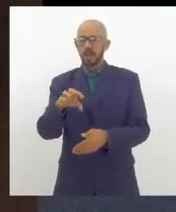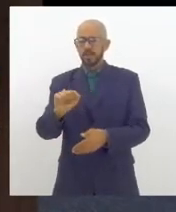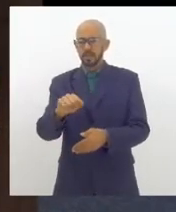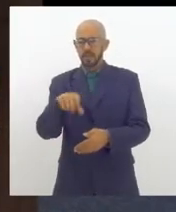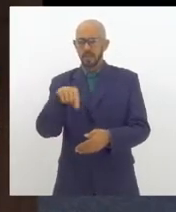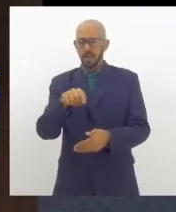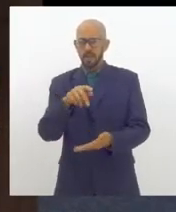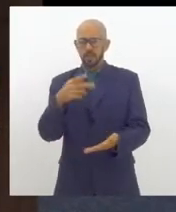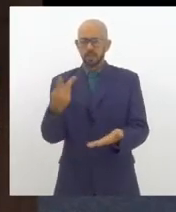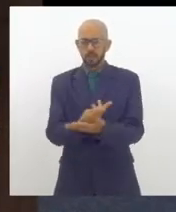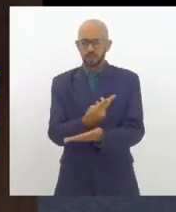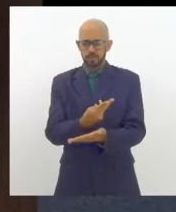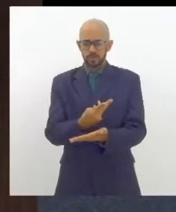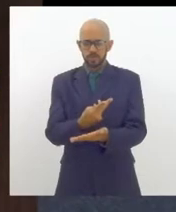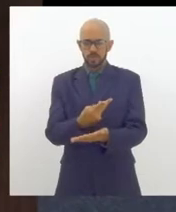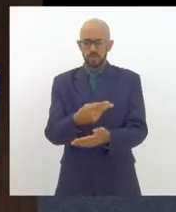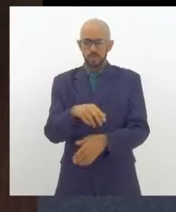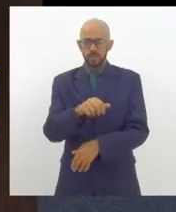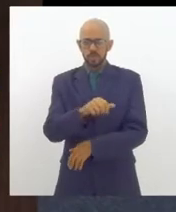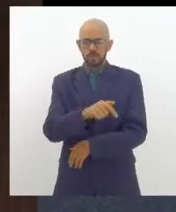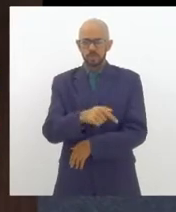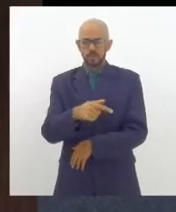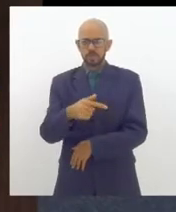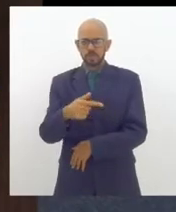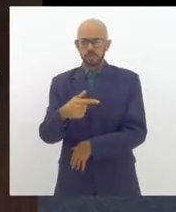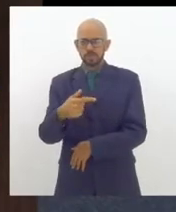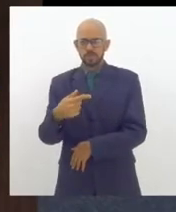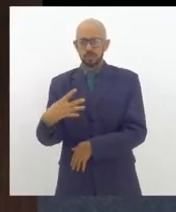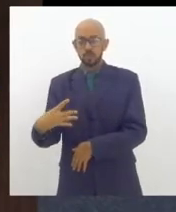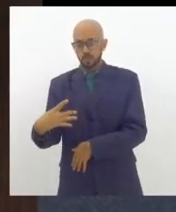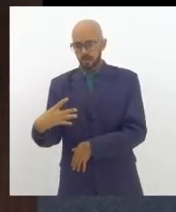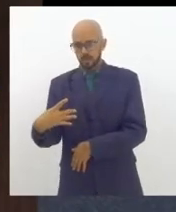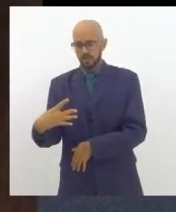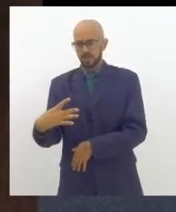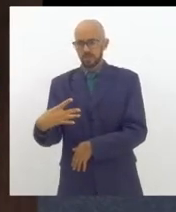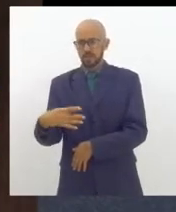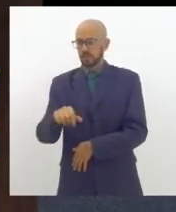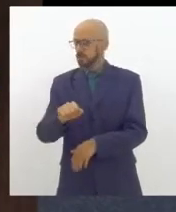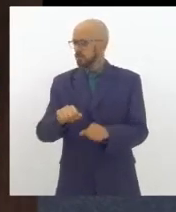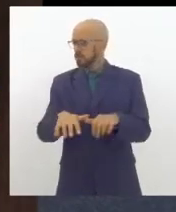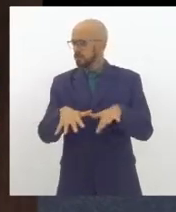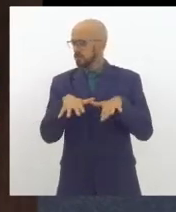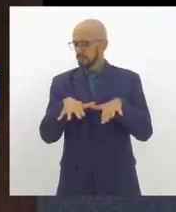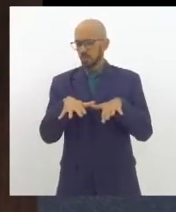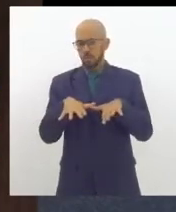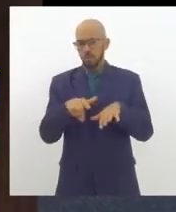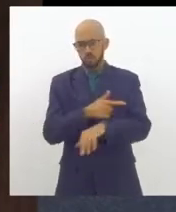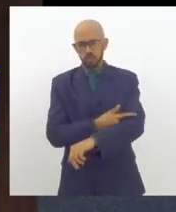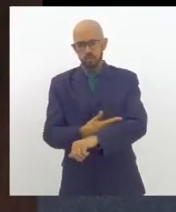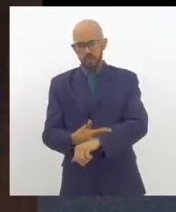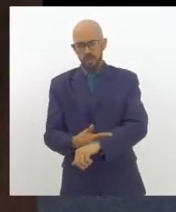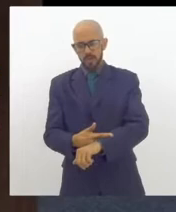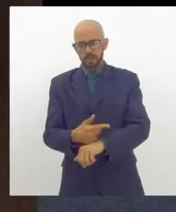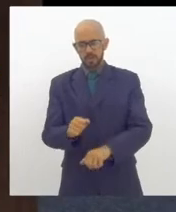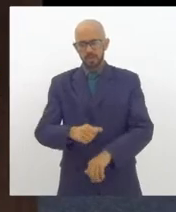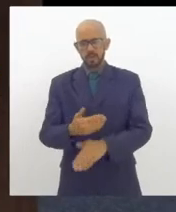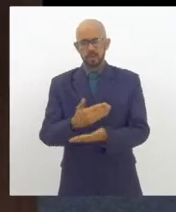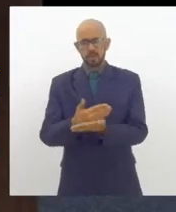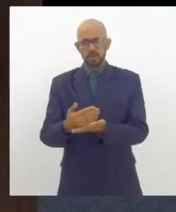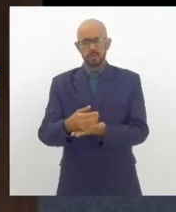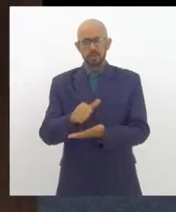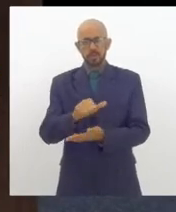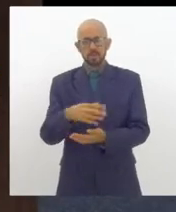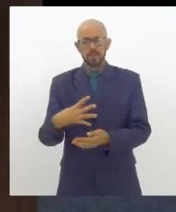exatidão o ocorrido na 64ª sessão ordinária, que, iniciada às